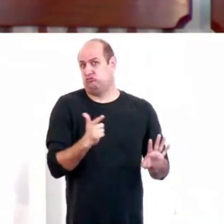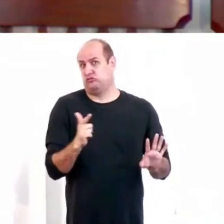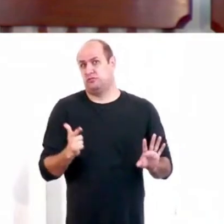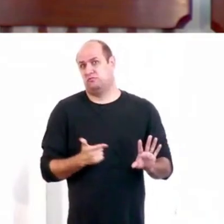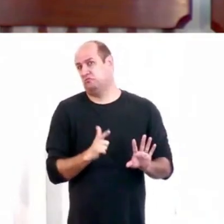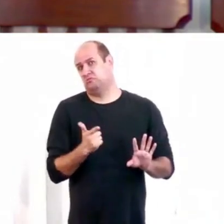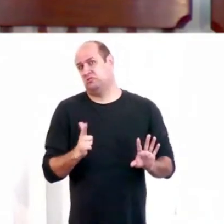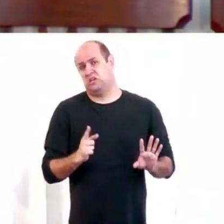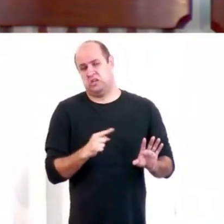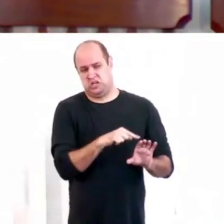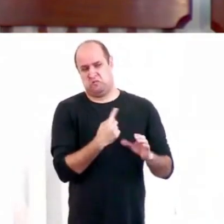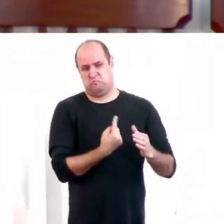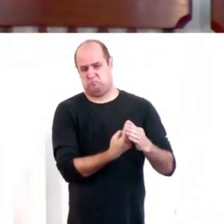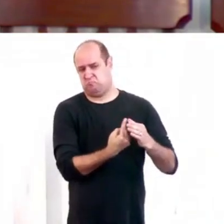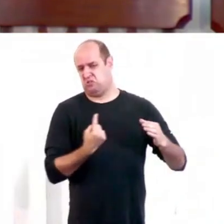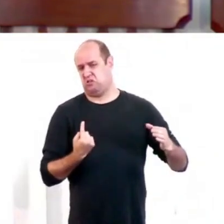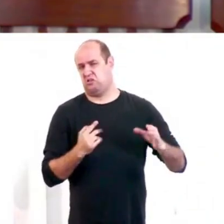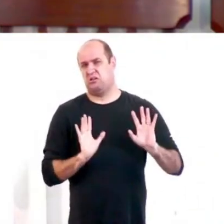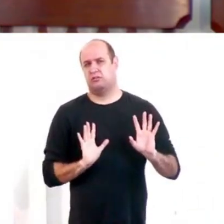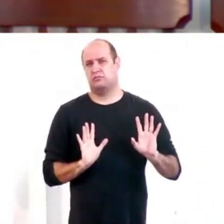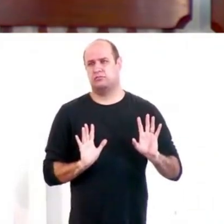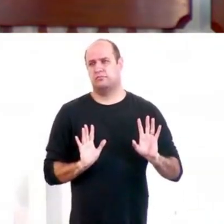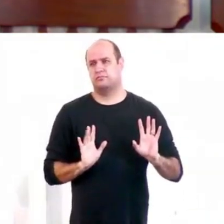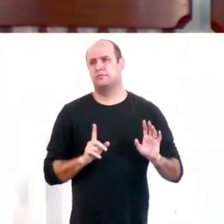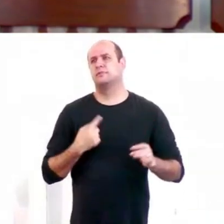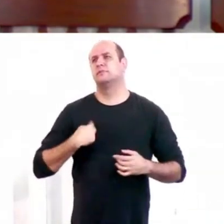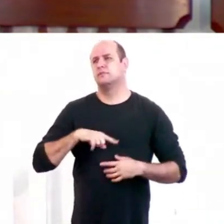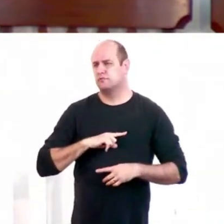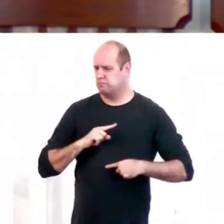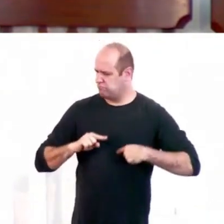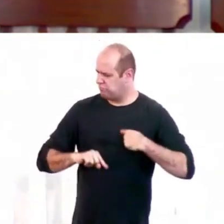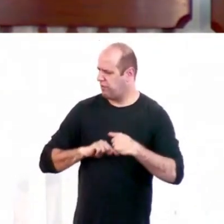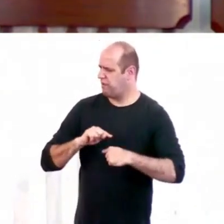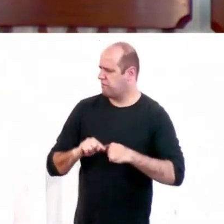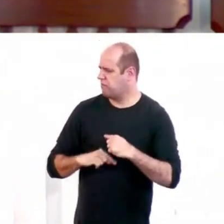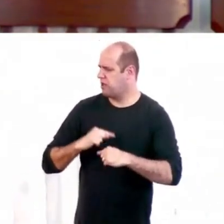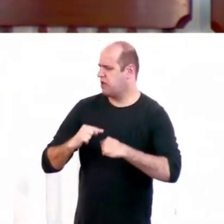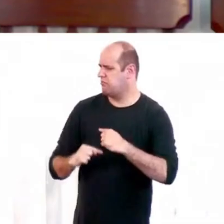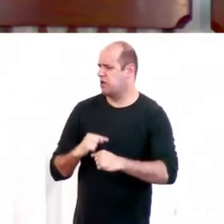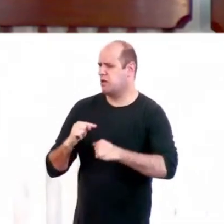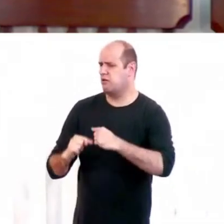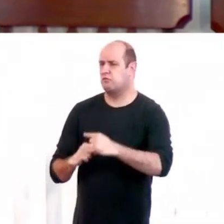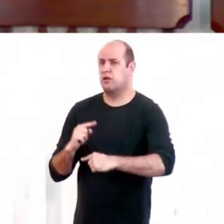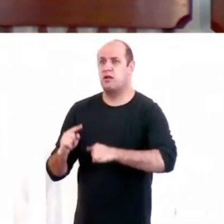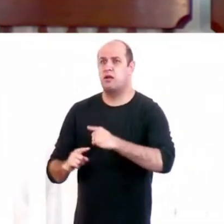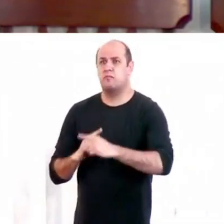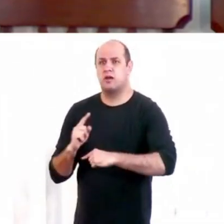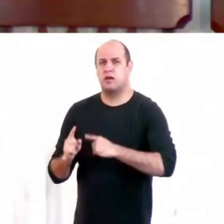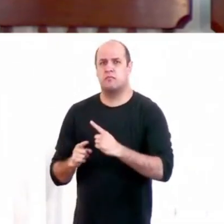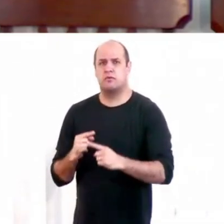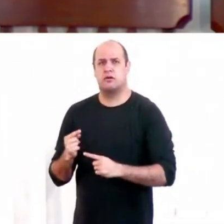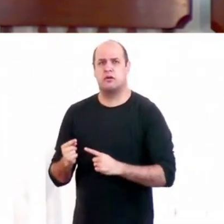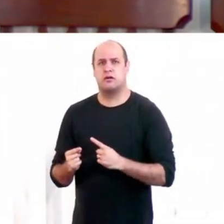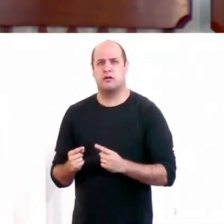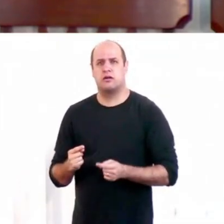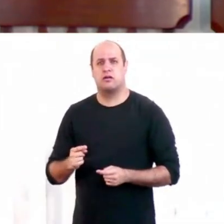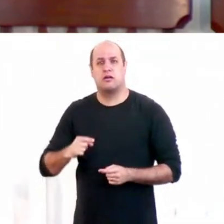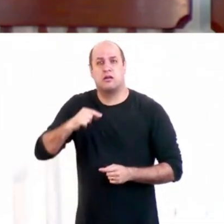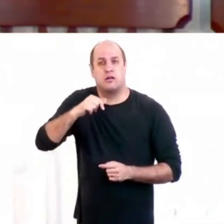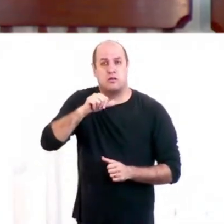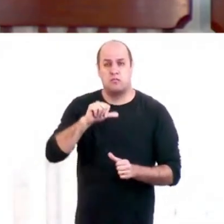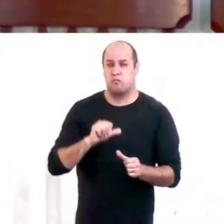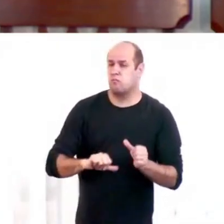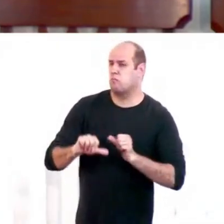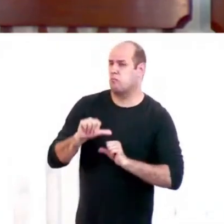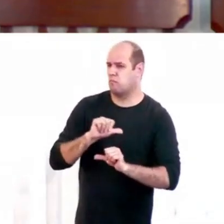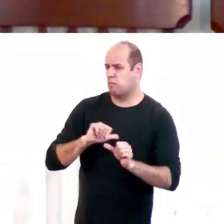nossos. E assim foi construindo até que esse menino se tornou, segundo as palavras da líder da mocidade,